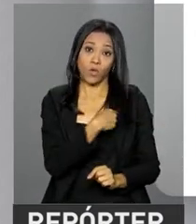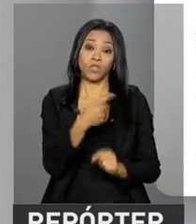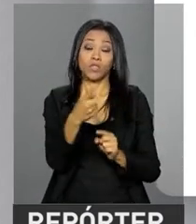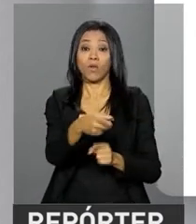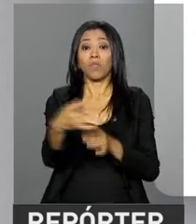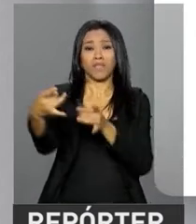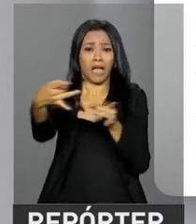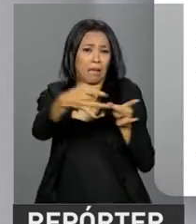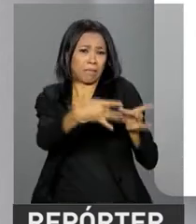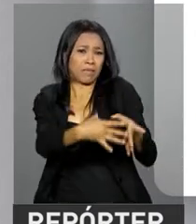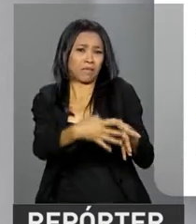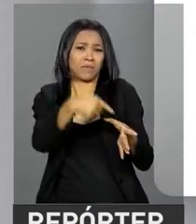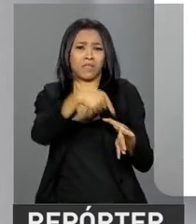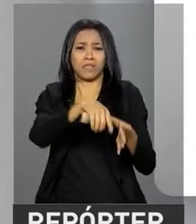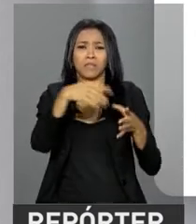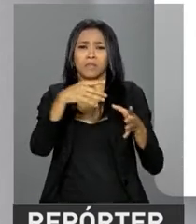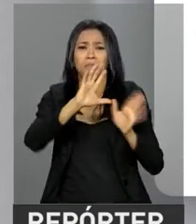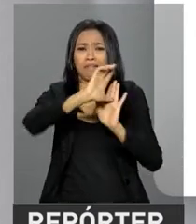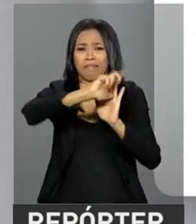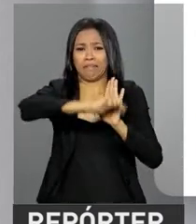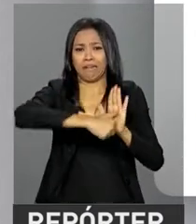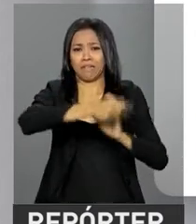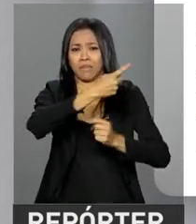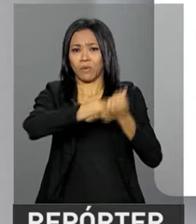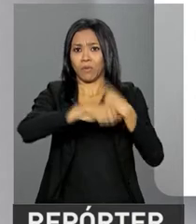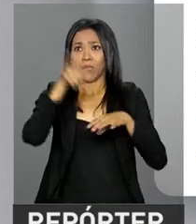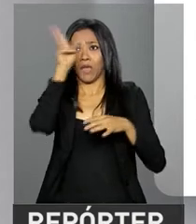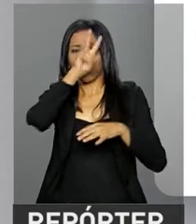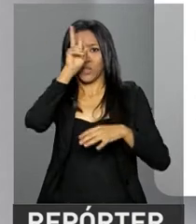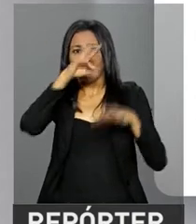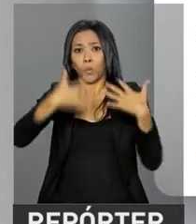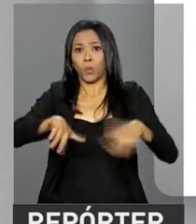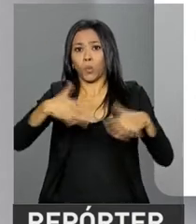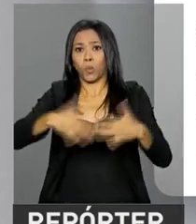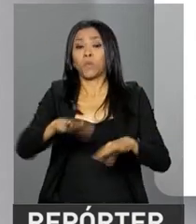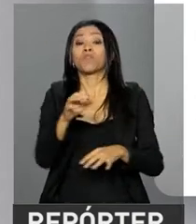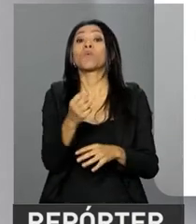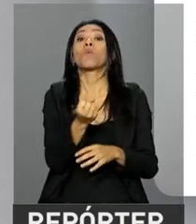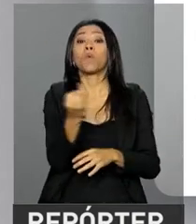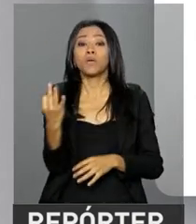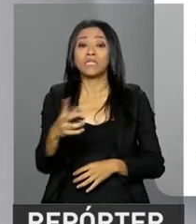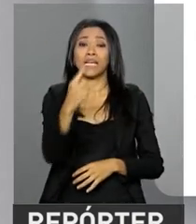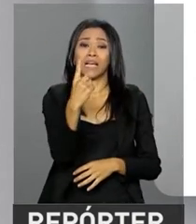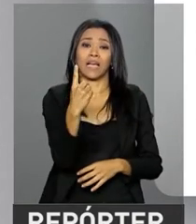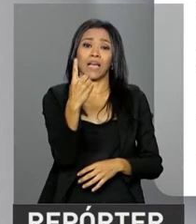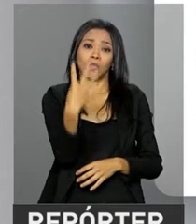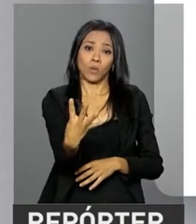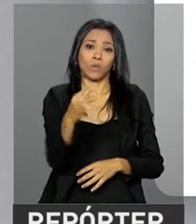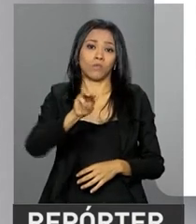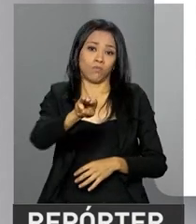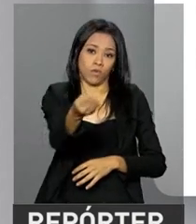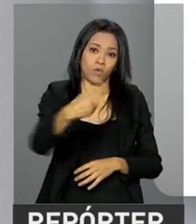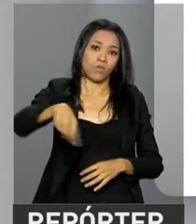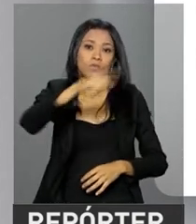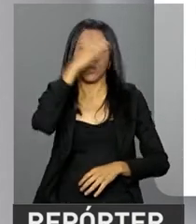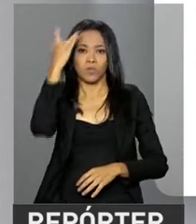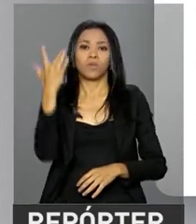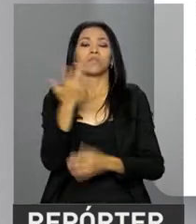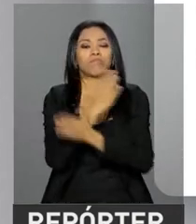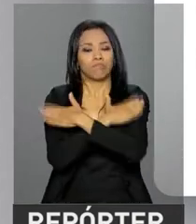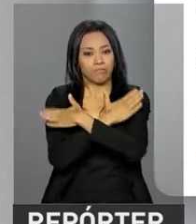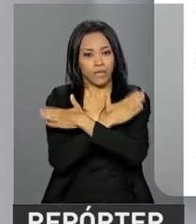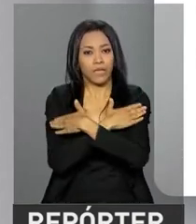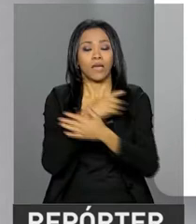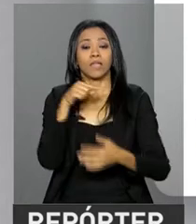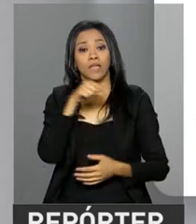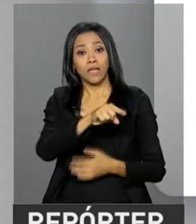recessão da nossa história que deixou 14 milhões de brasileiros sem emprego e ressalta que os efeitos de uma